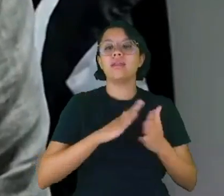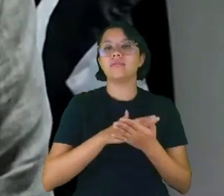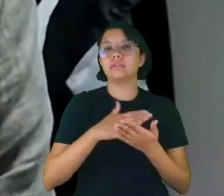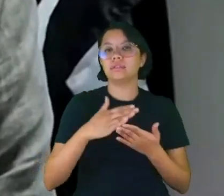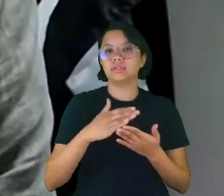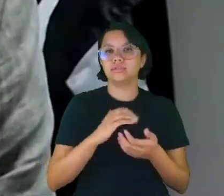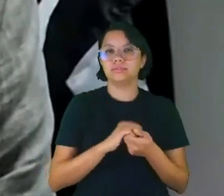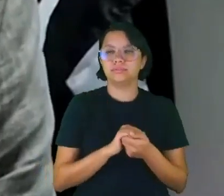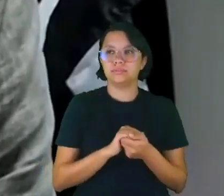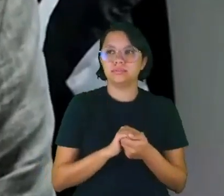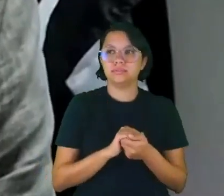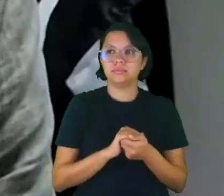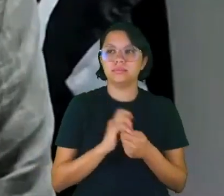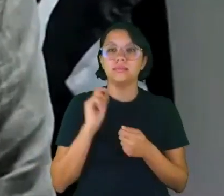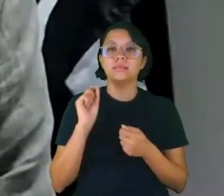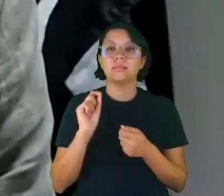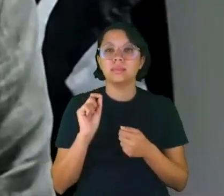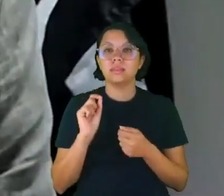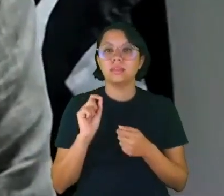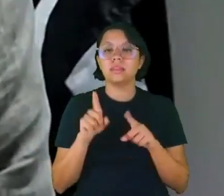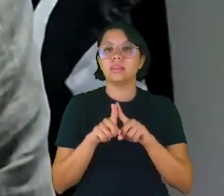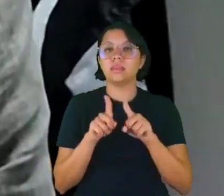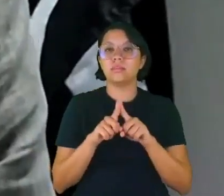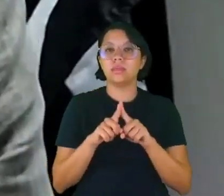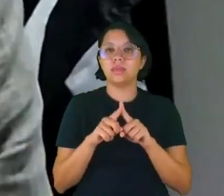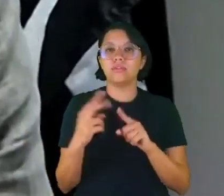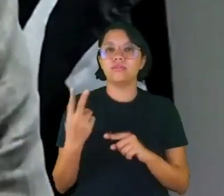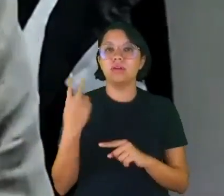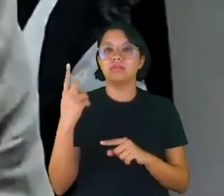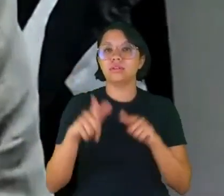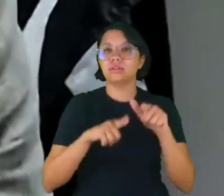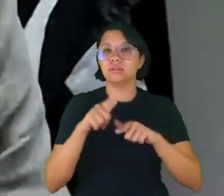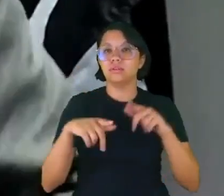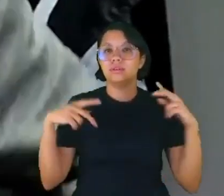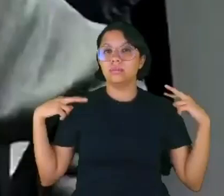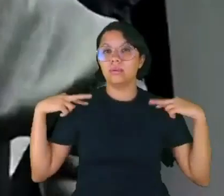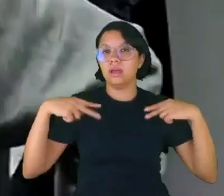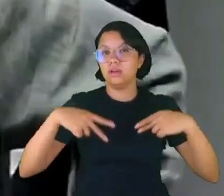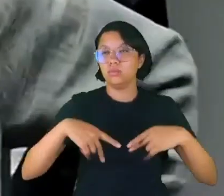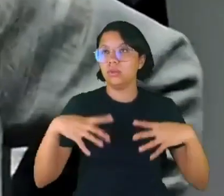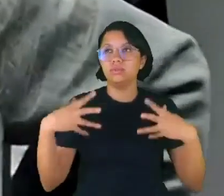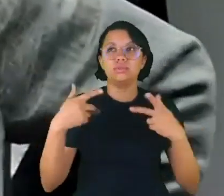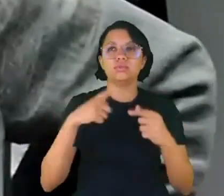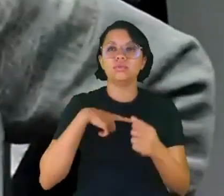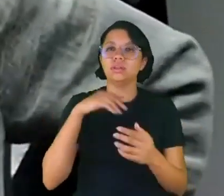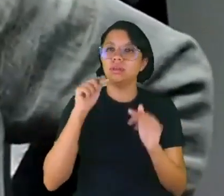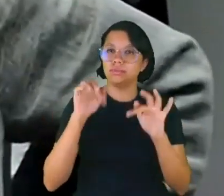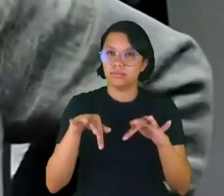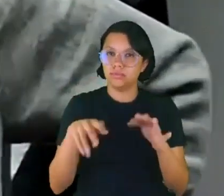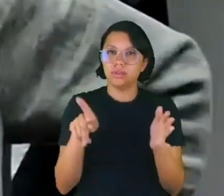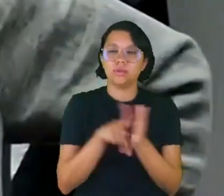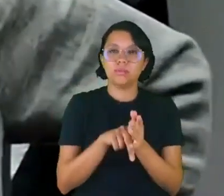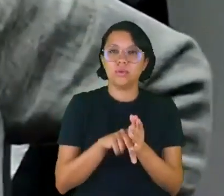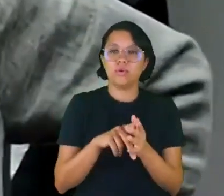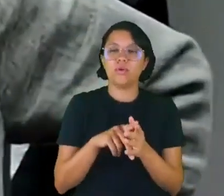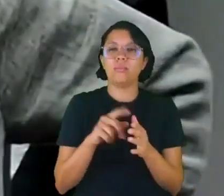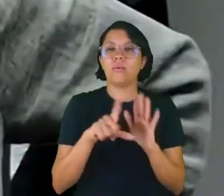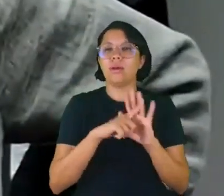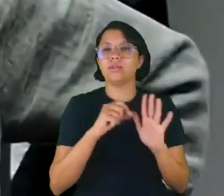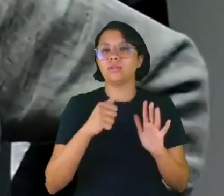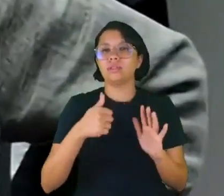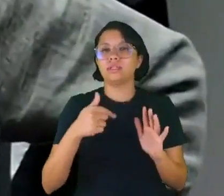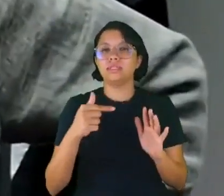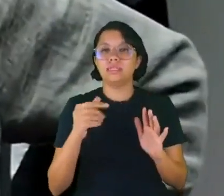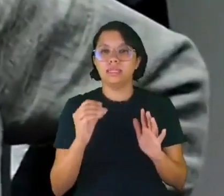iniciativa e o trabalho, a valorização do trabalho humano. E tudo tem um fim, no próprio artigo 170 da